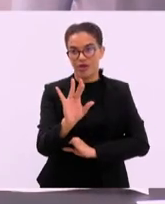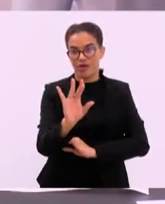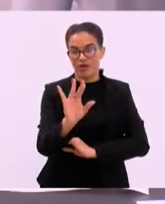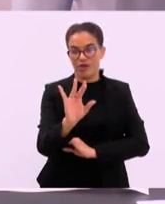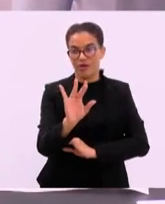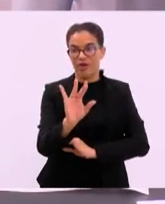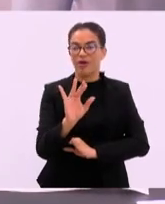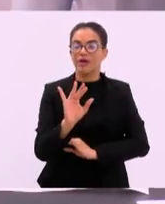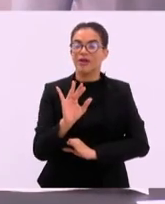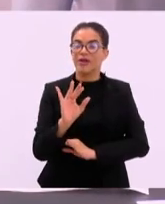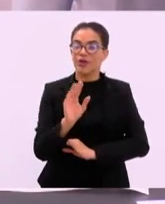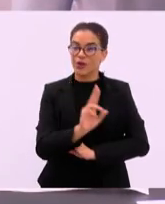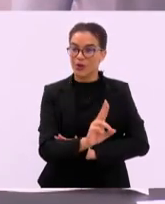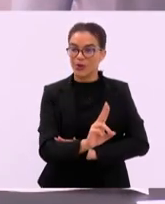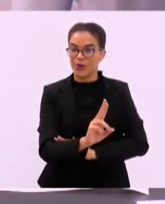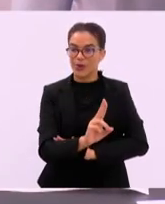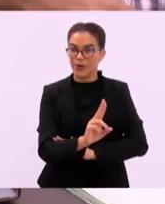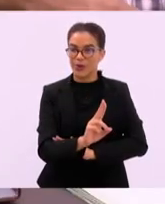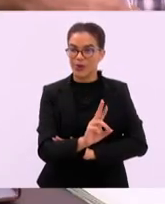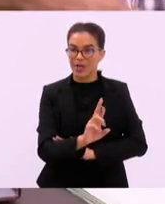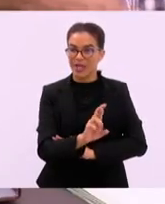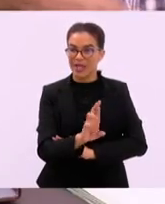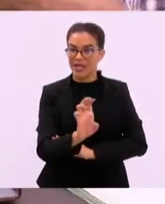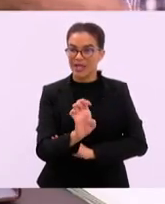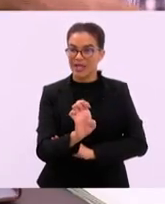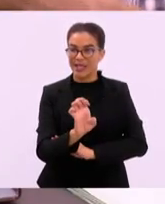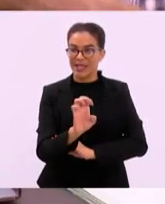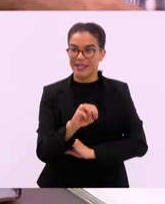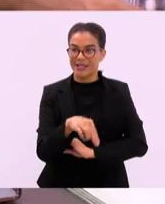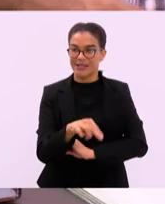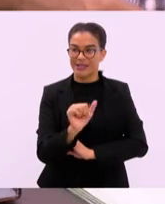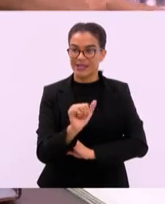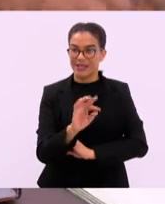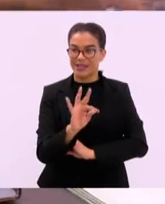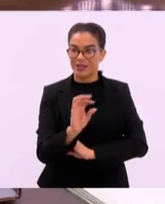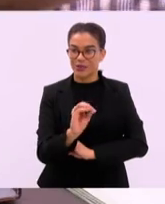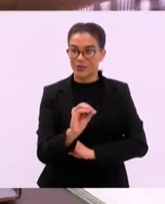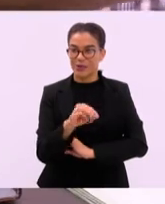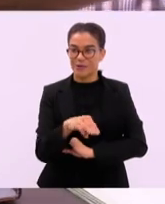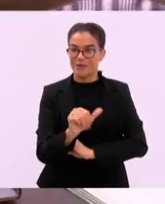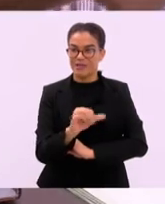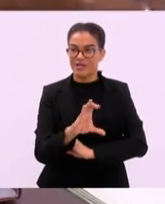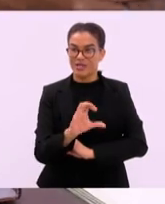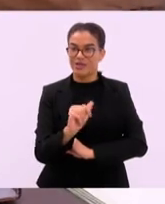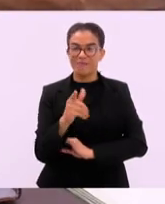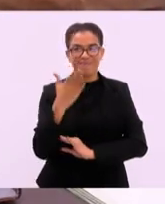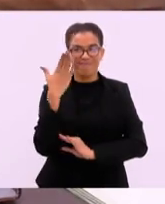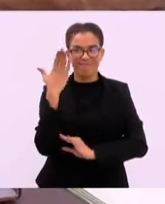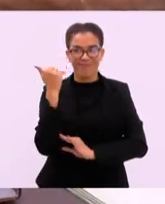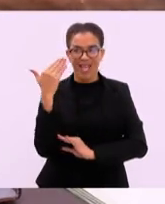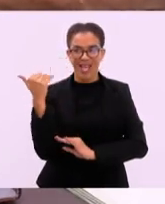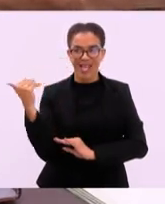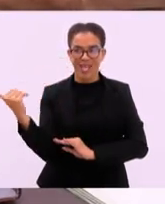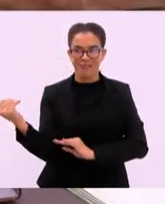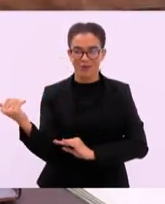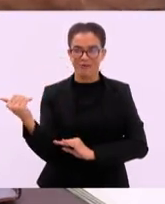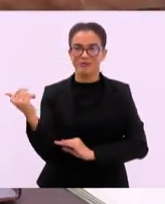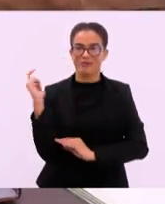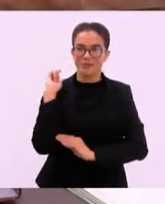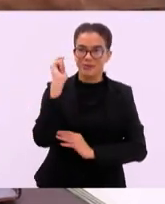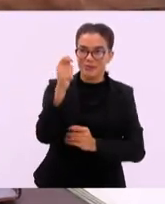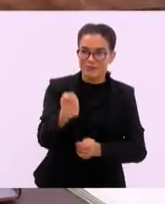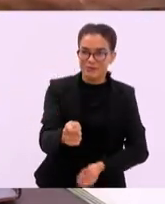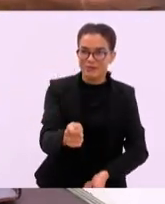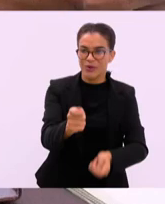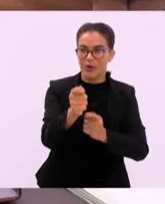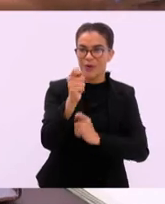Mink. ...que o nobre deputado Renato Machado é um conhecido pescador. Delaroy também. Ele está